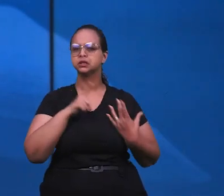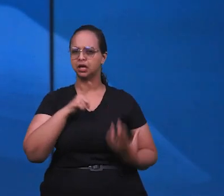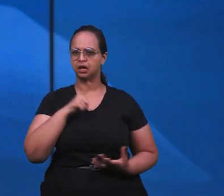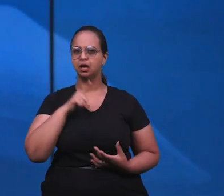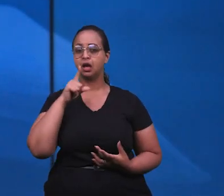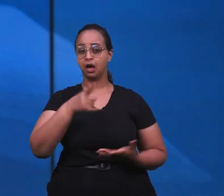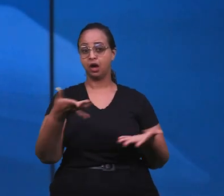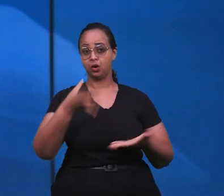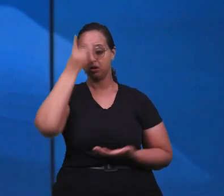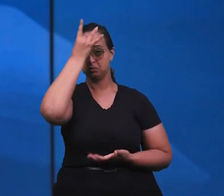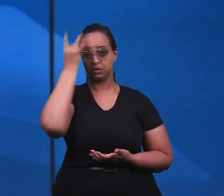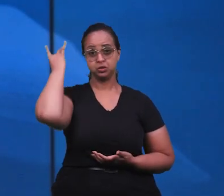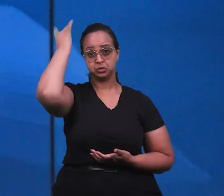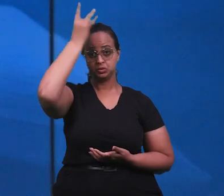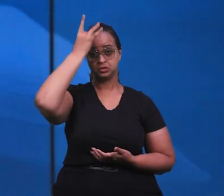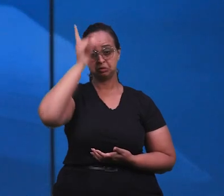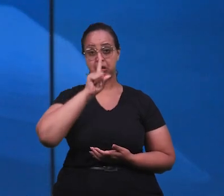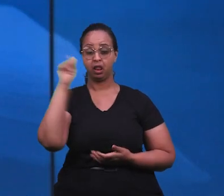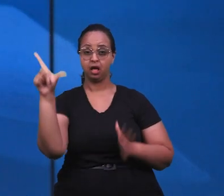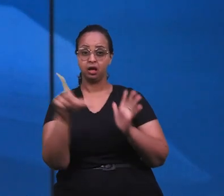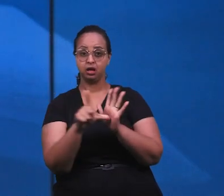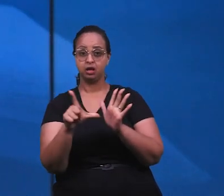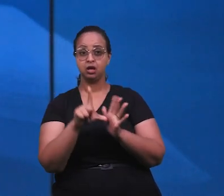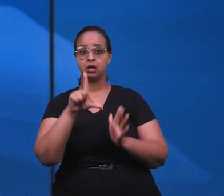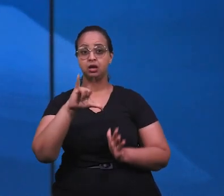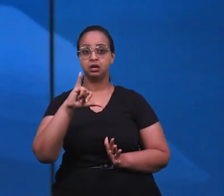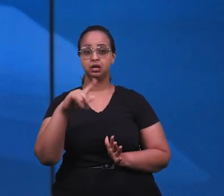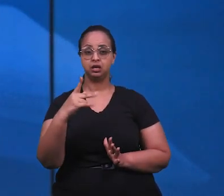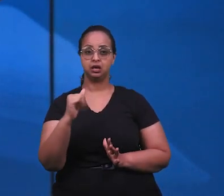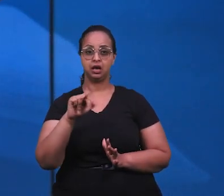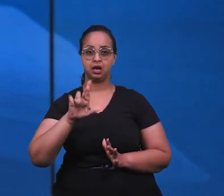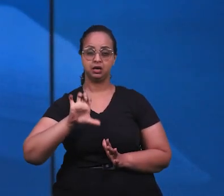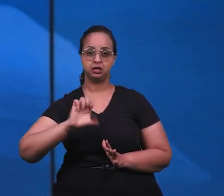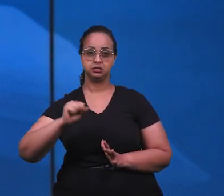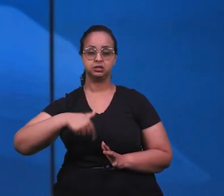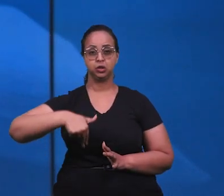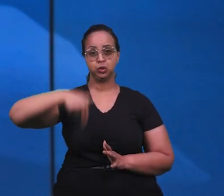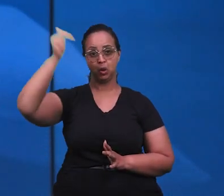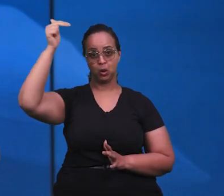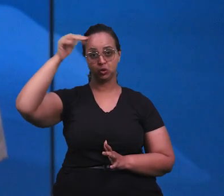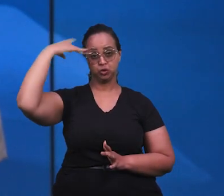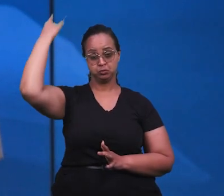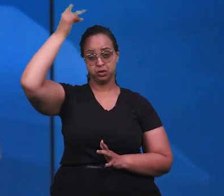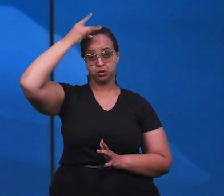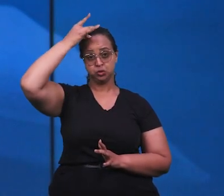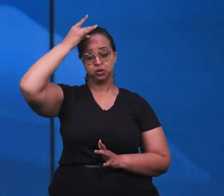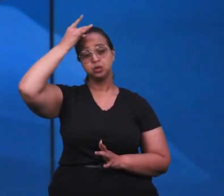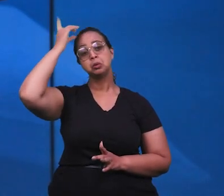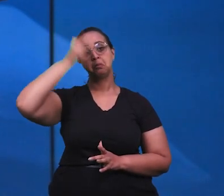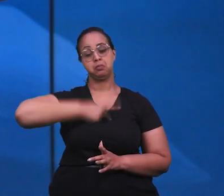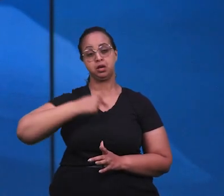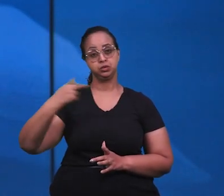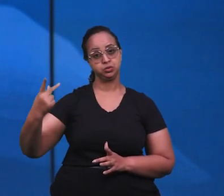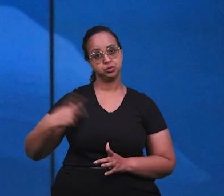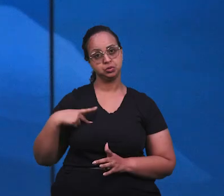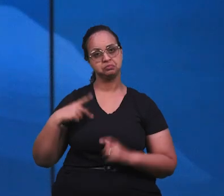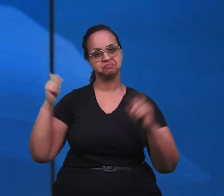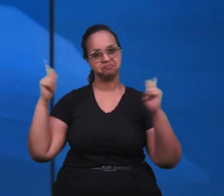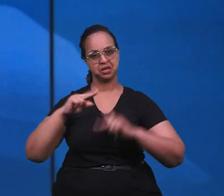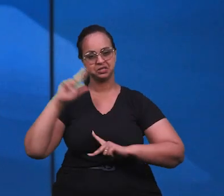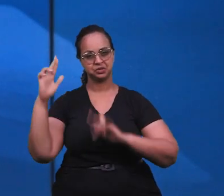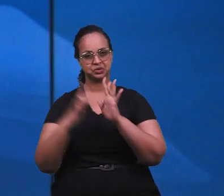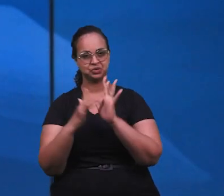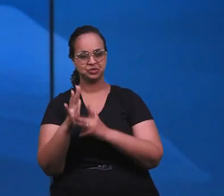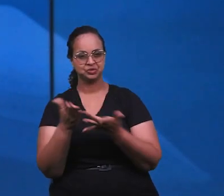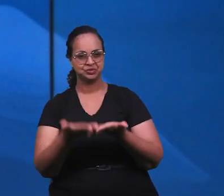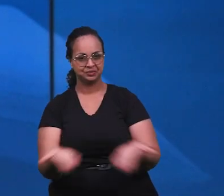estado do Espírito Santo, mas nós vamos agora lá para a cidade de Linhares, no norte do estado, o pastor Jamilson Rodrigues. Pastor Jamilson, a